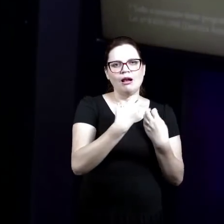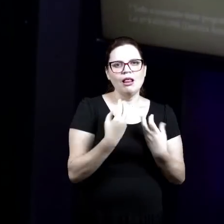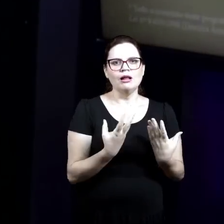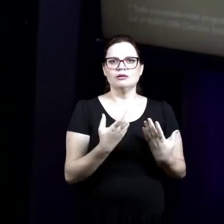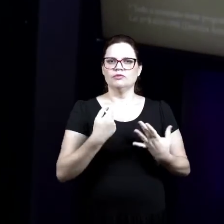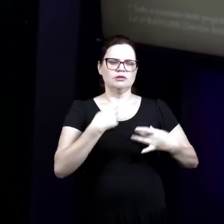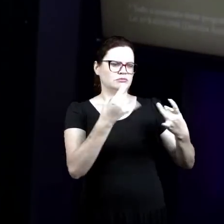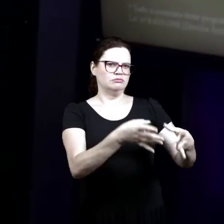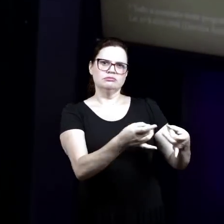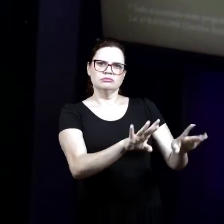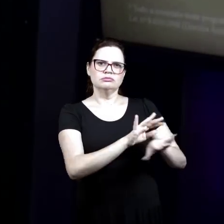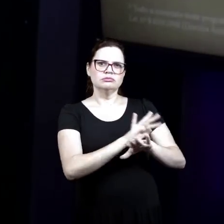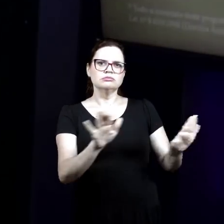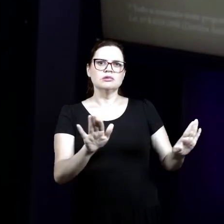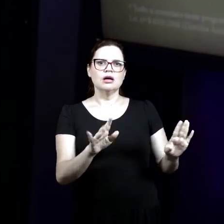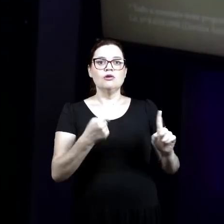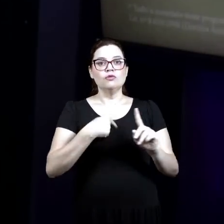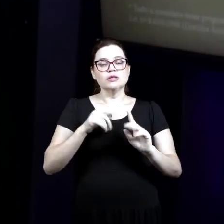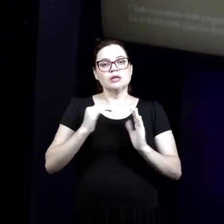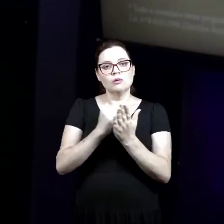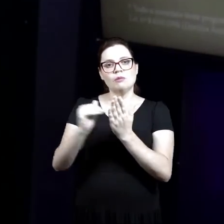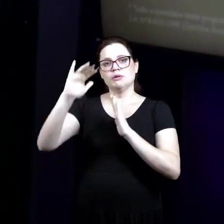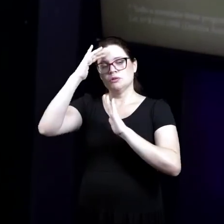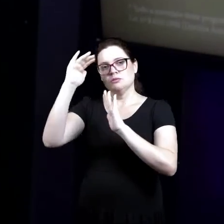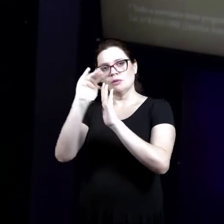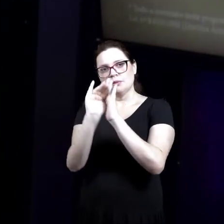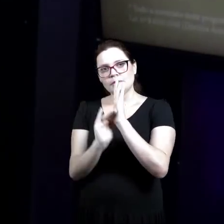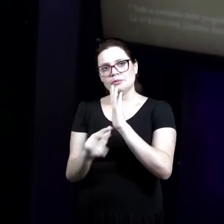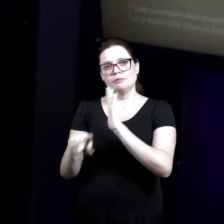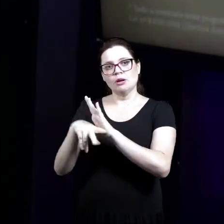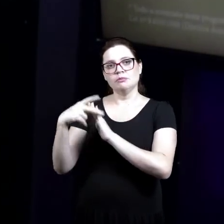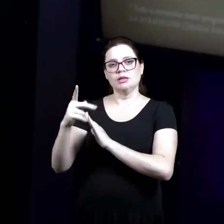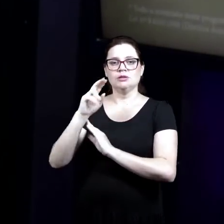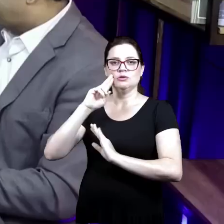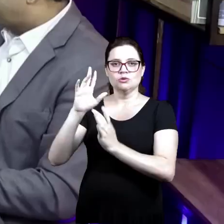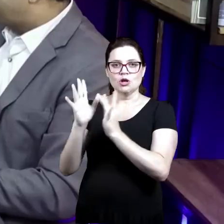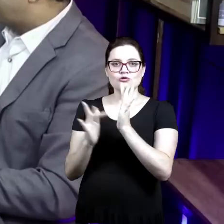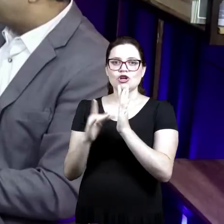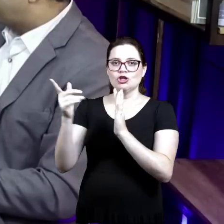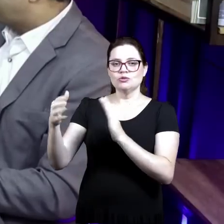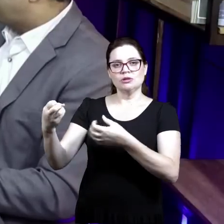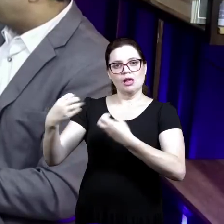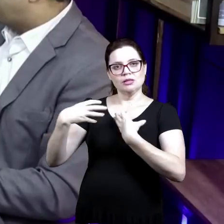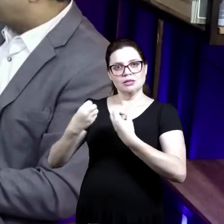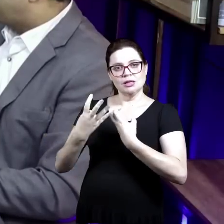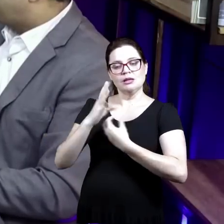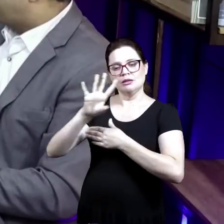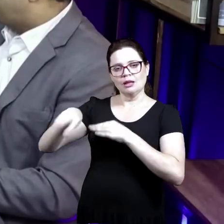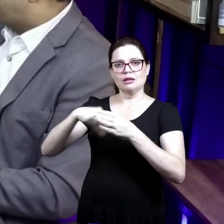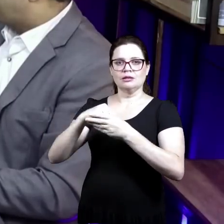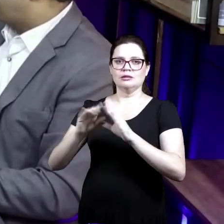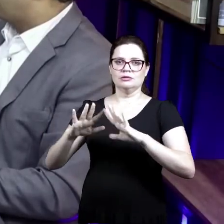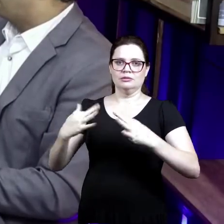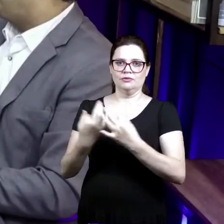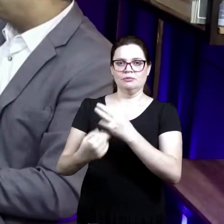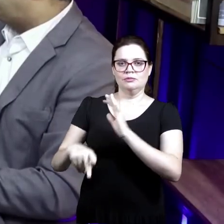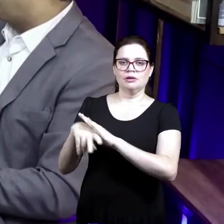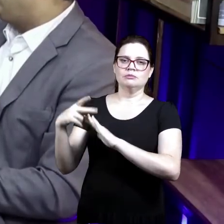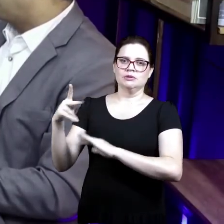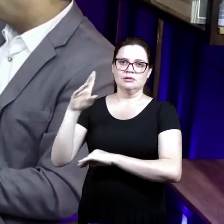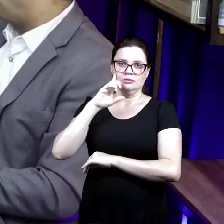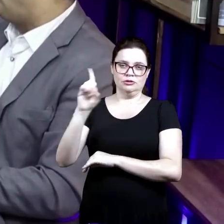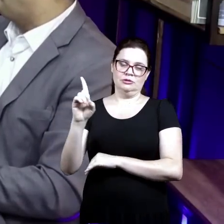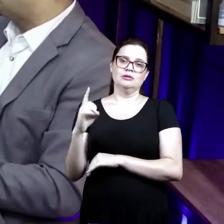você ganha uma outra família, que é a família espiritual, né? Que em Jesus nós passamos a fazer parte da família de